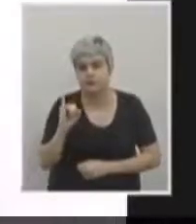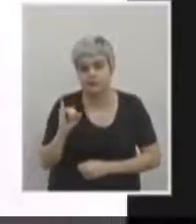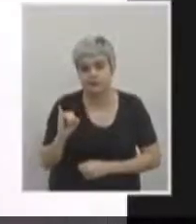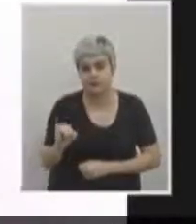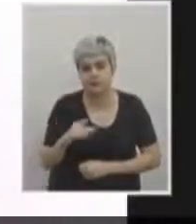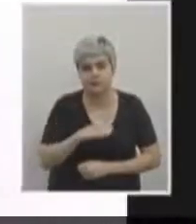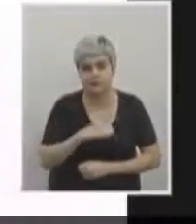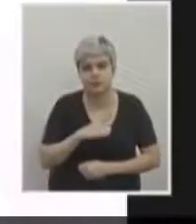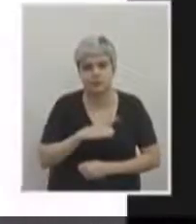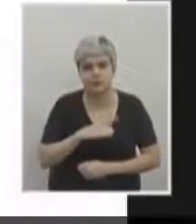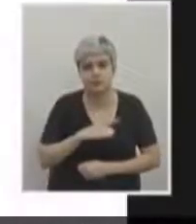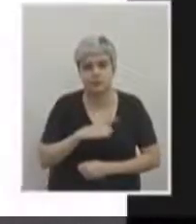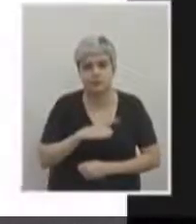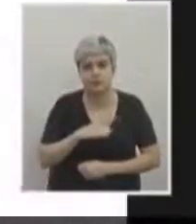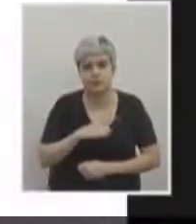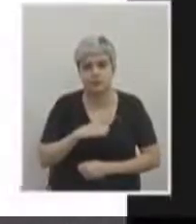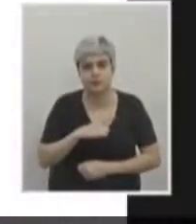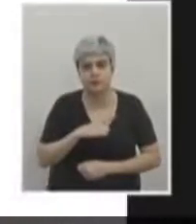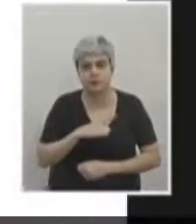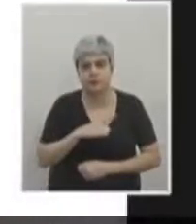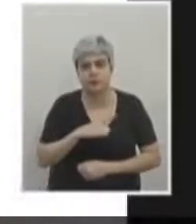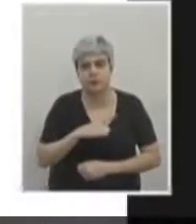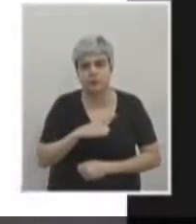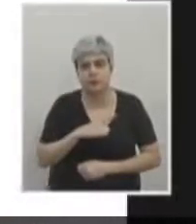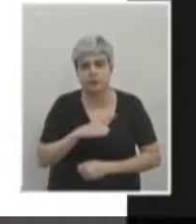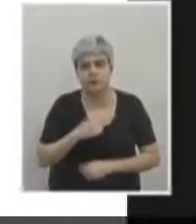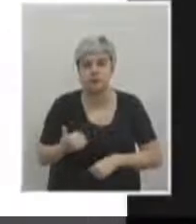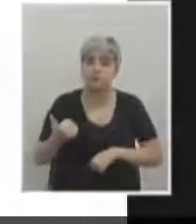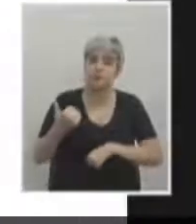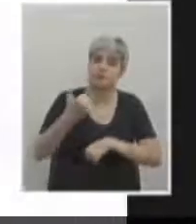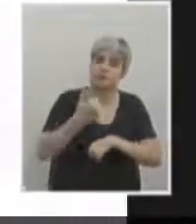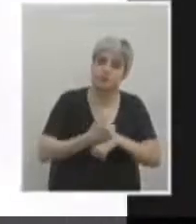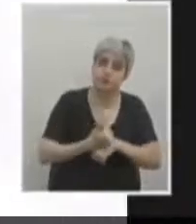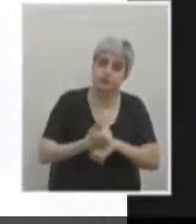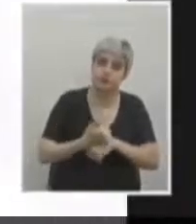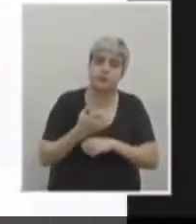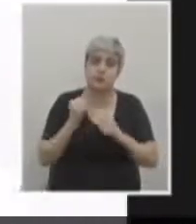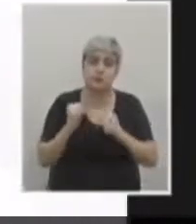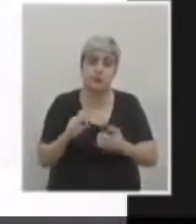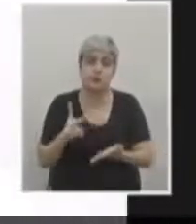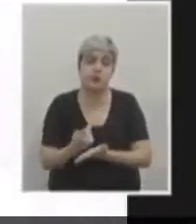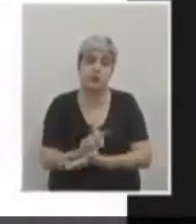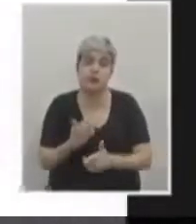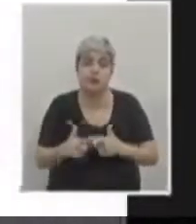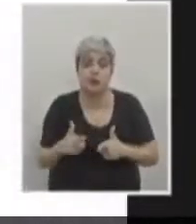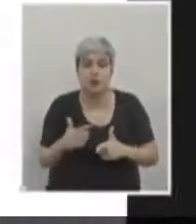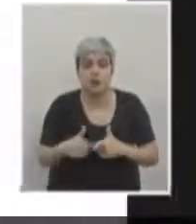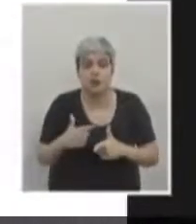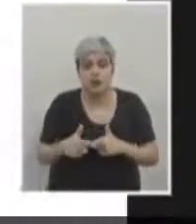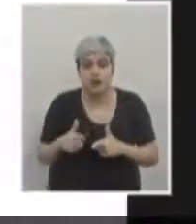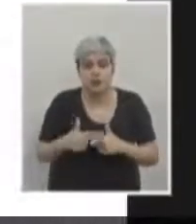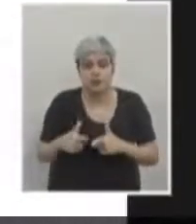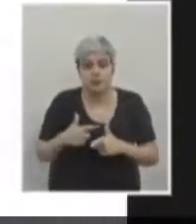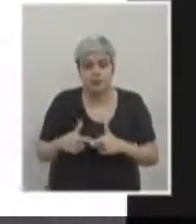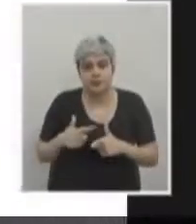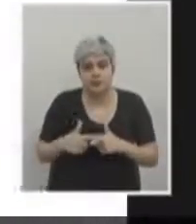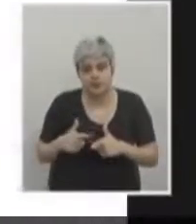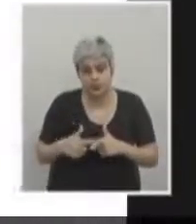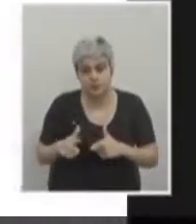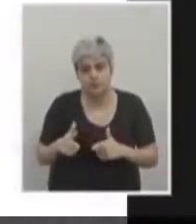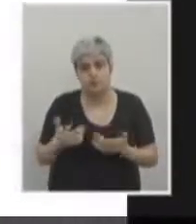que realmente tirar essa situação, que o que valeria aí era a contribuição previdenciária, e não era justo uma contribuição